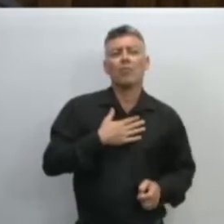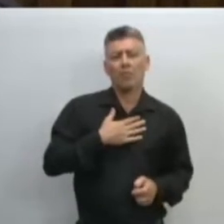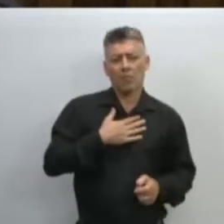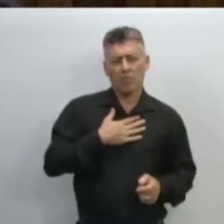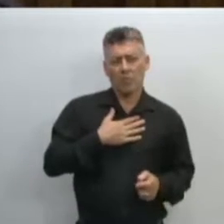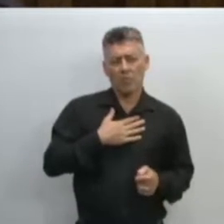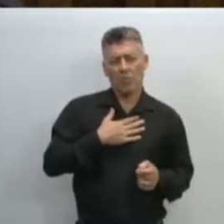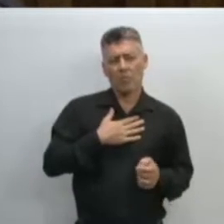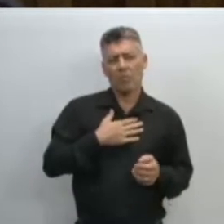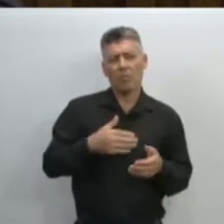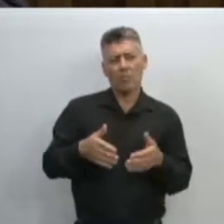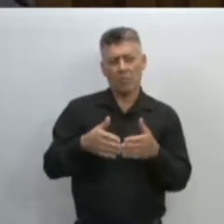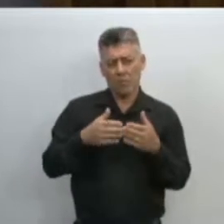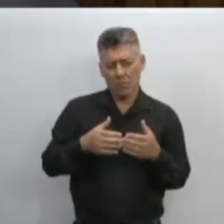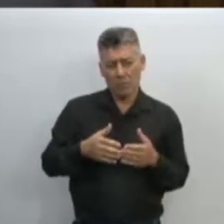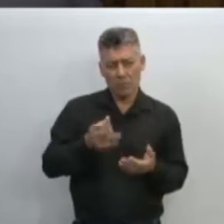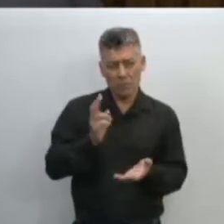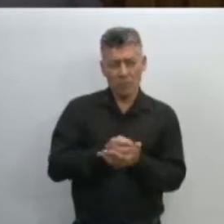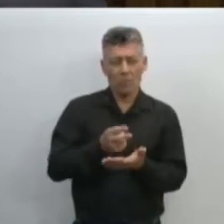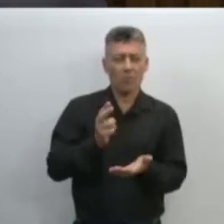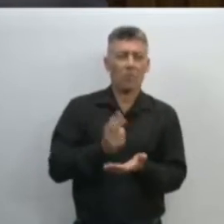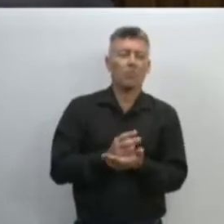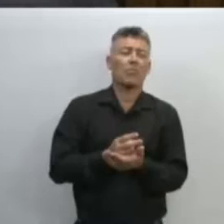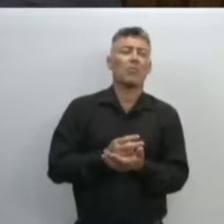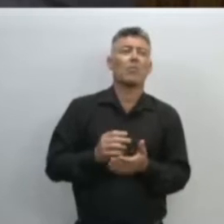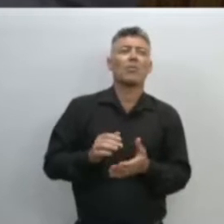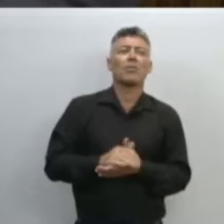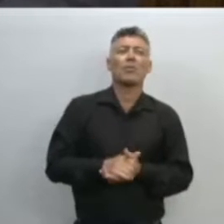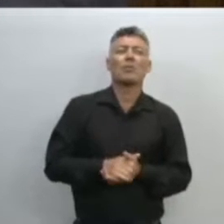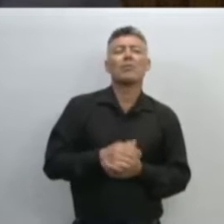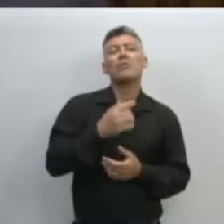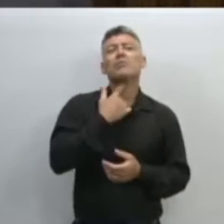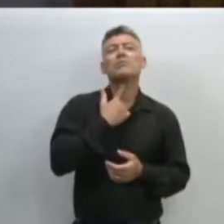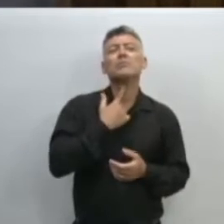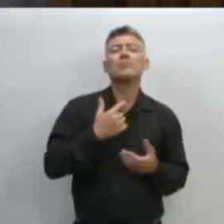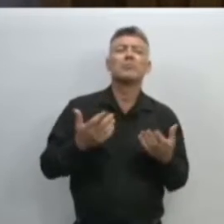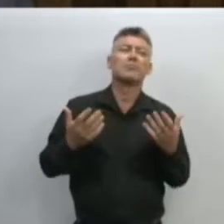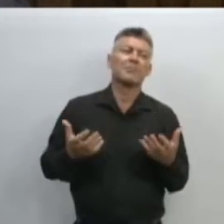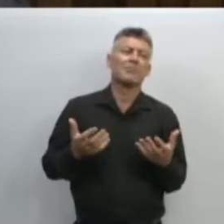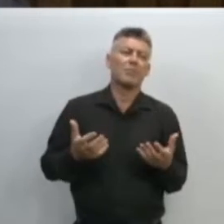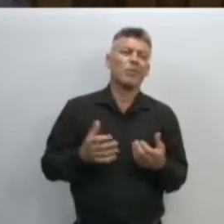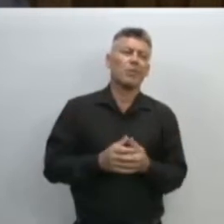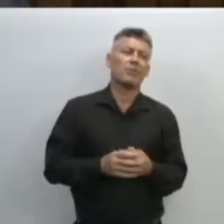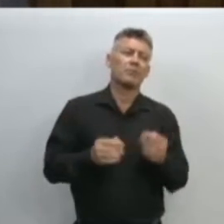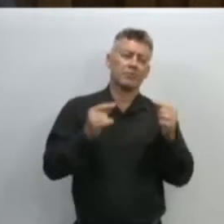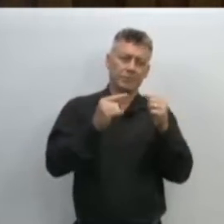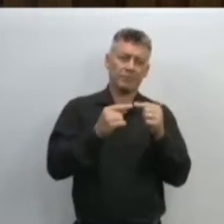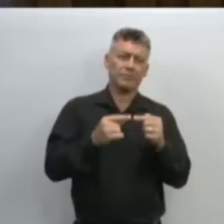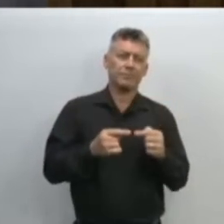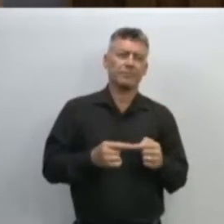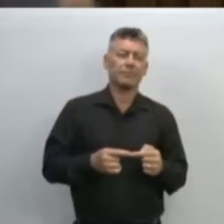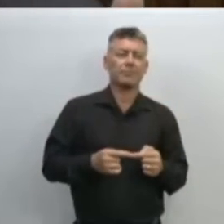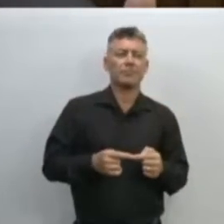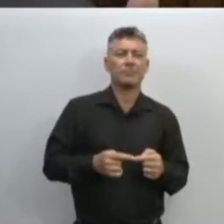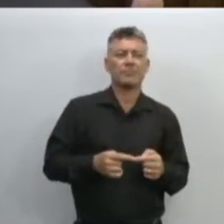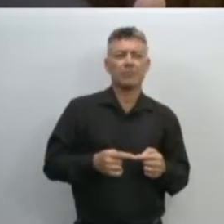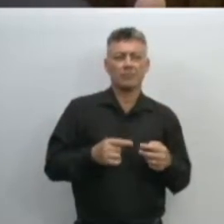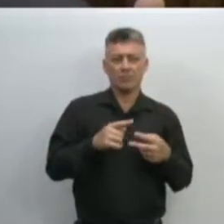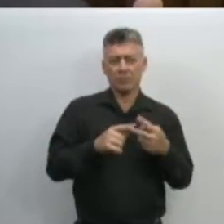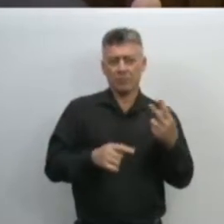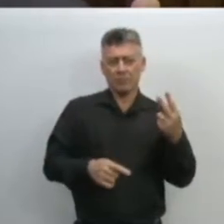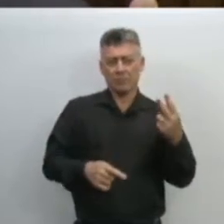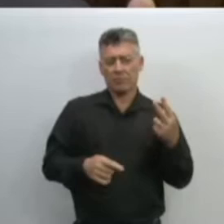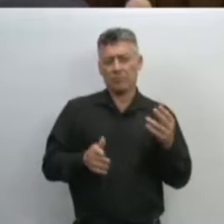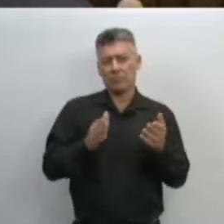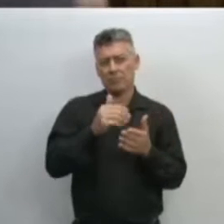mesma iniciativa, a mesma vontade de querer atender as emendas nas duas secretarias que eu vou